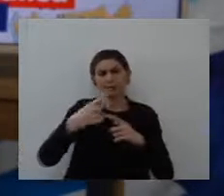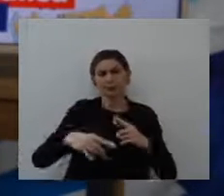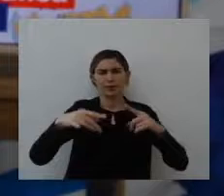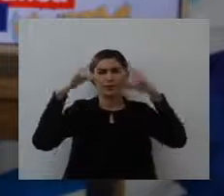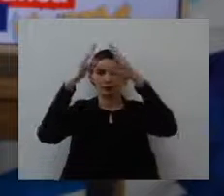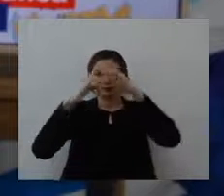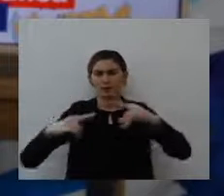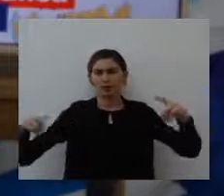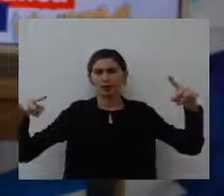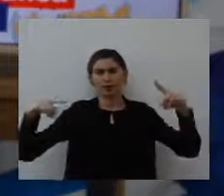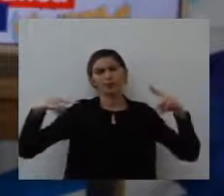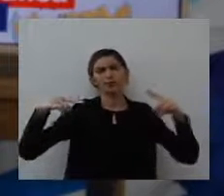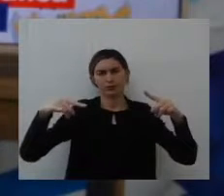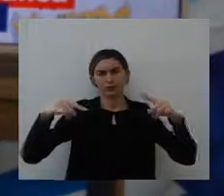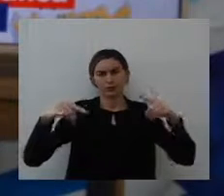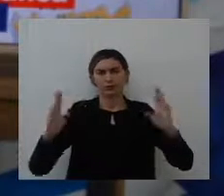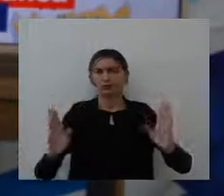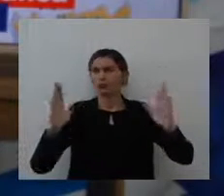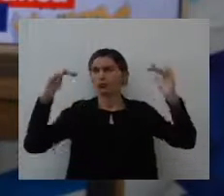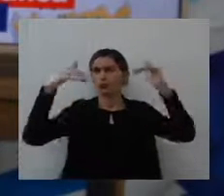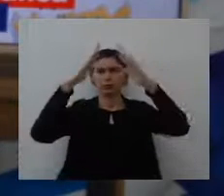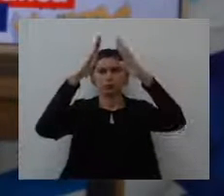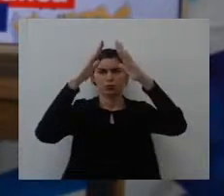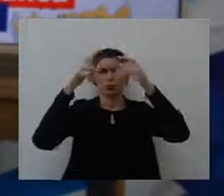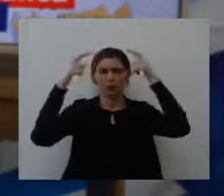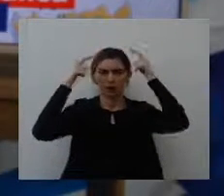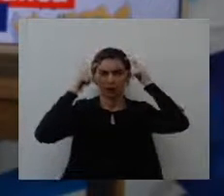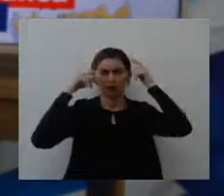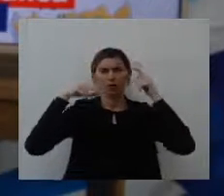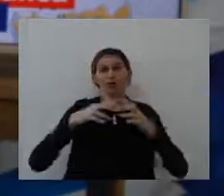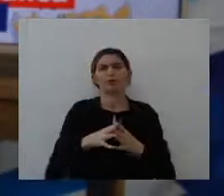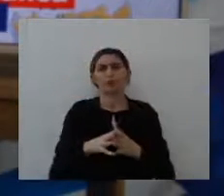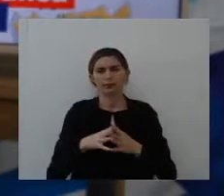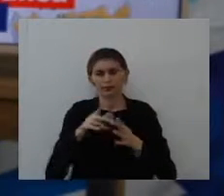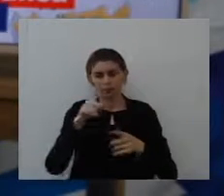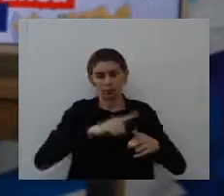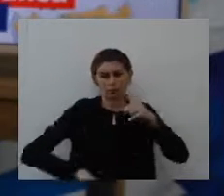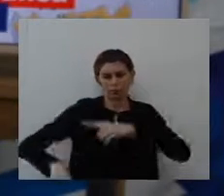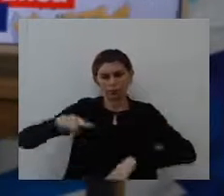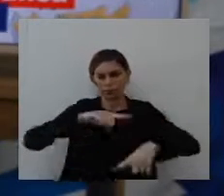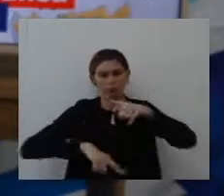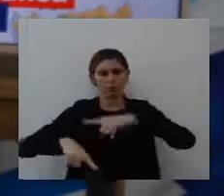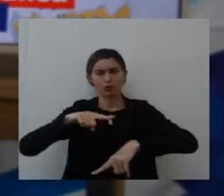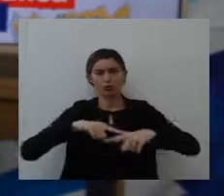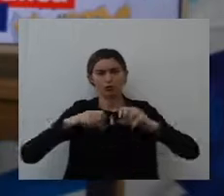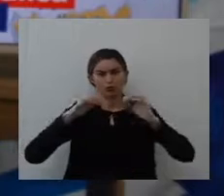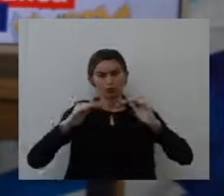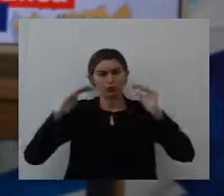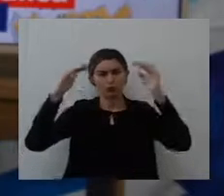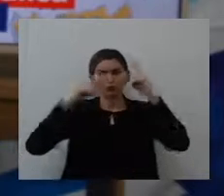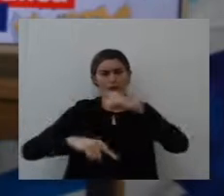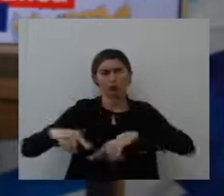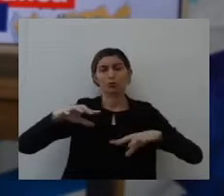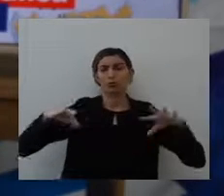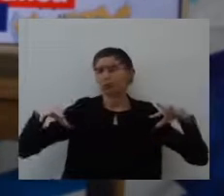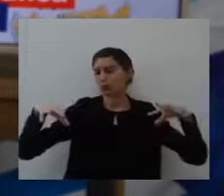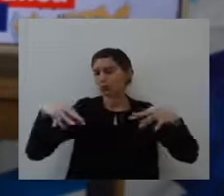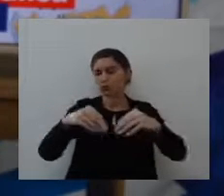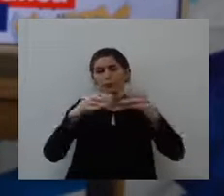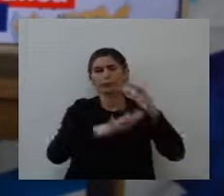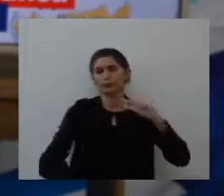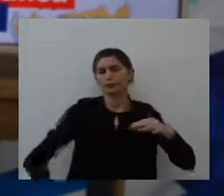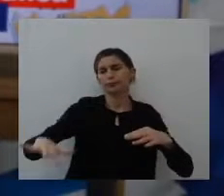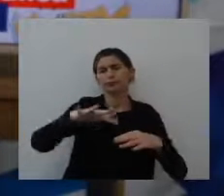de Knossos que Minos, o rei mitológico Minos, dominava e exercia o poder em toda essa